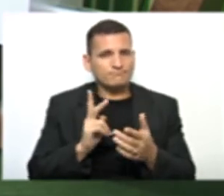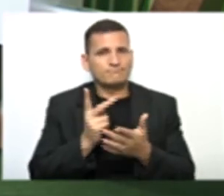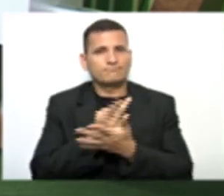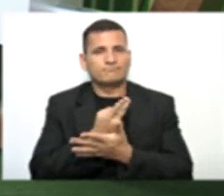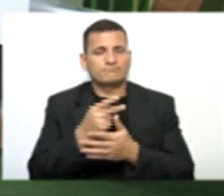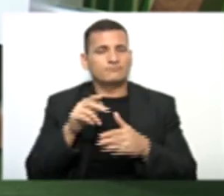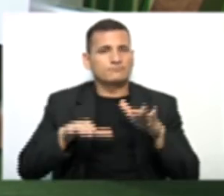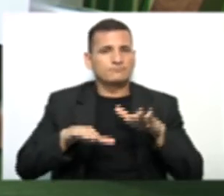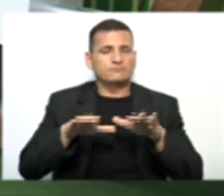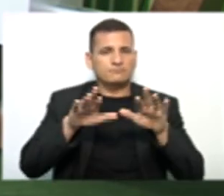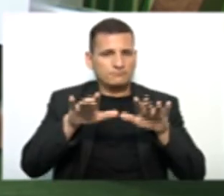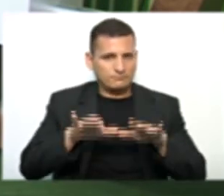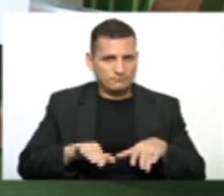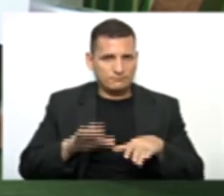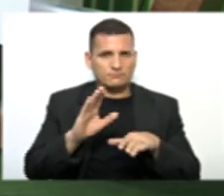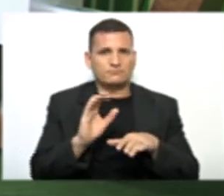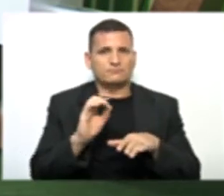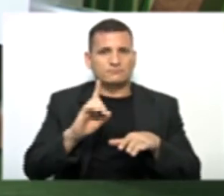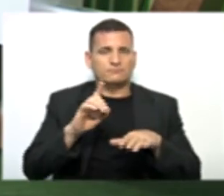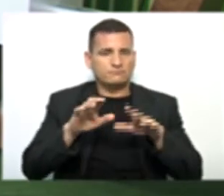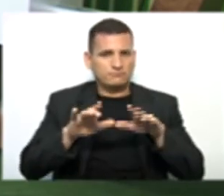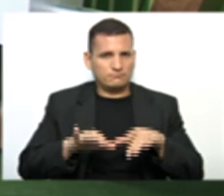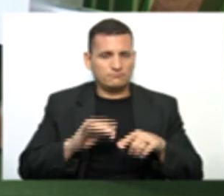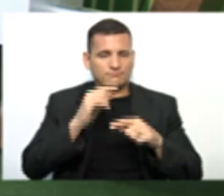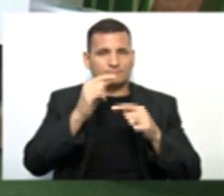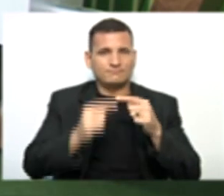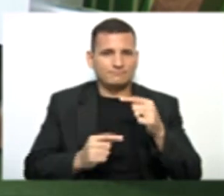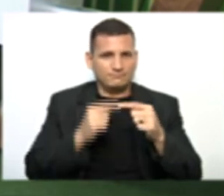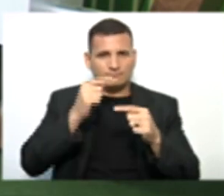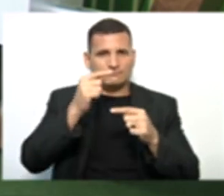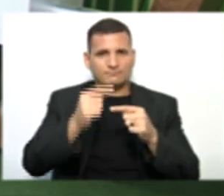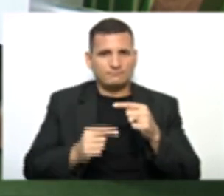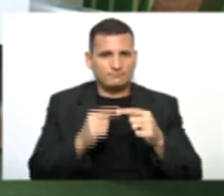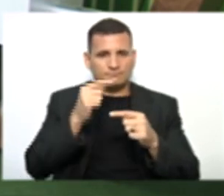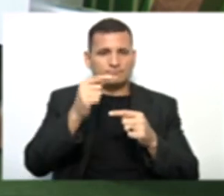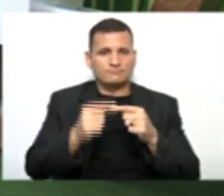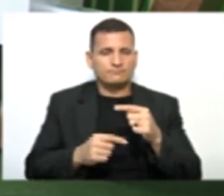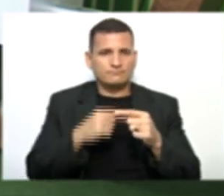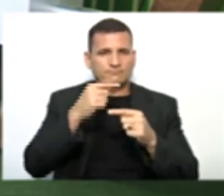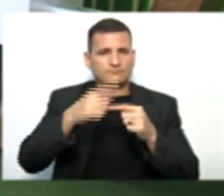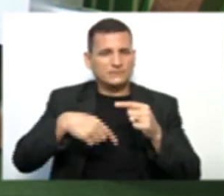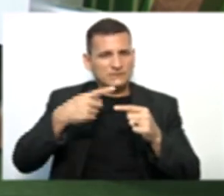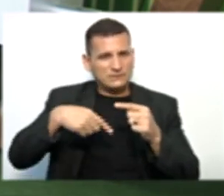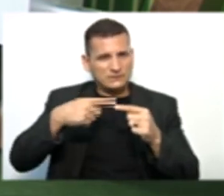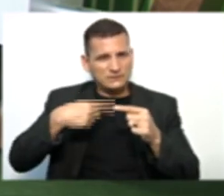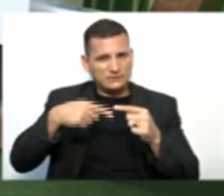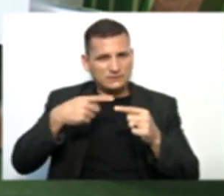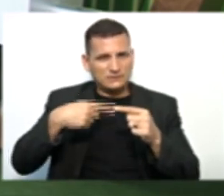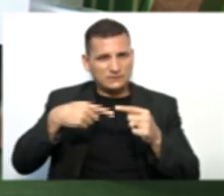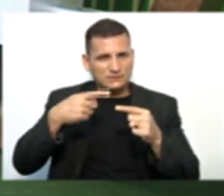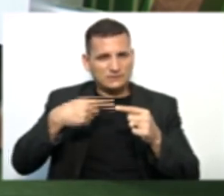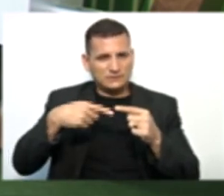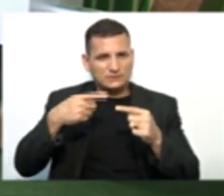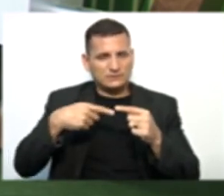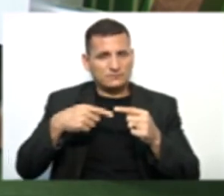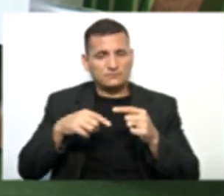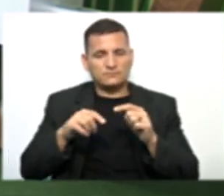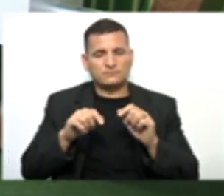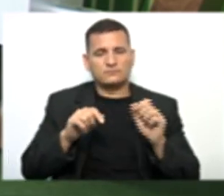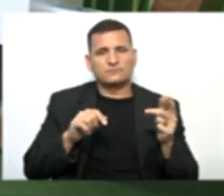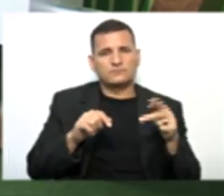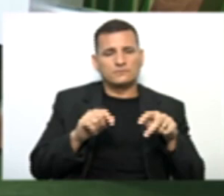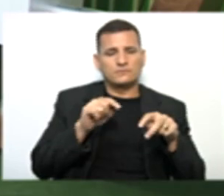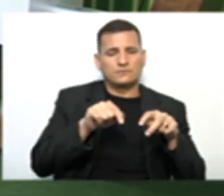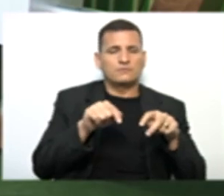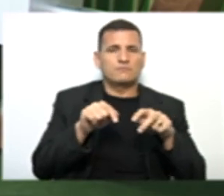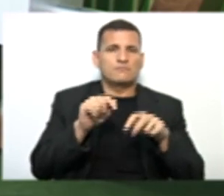código certo de forma de laço de infinito, né, de repetição, e ele fica executando no seu computador e vai executar até você ir lá, entrar nas configurações e